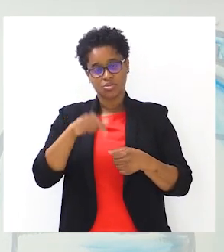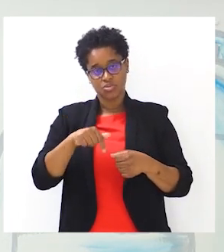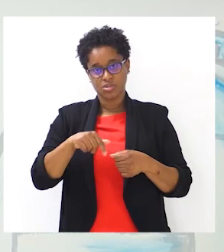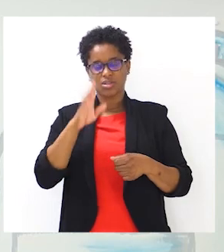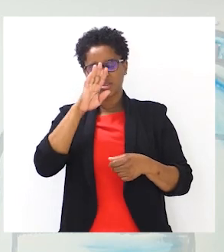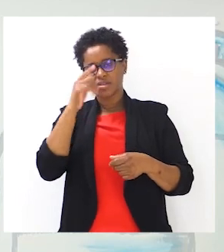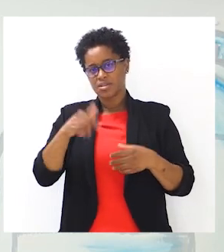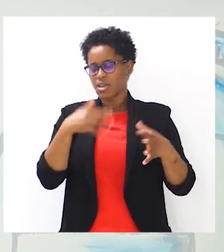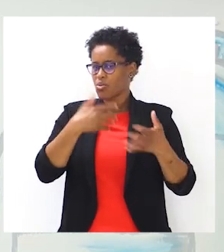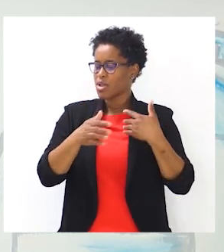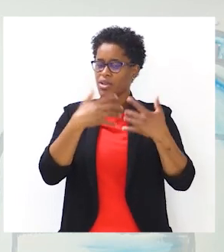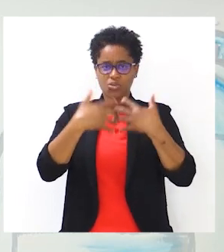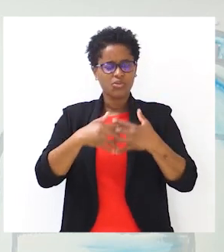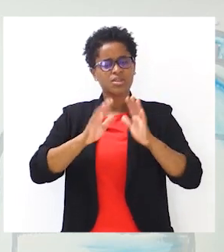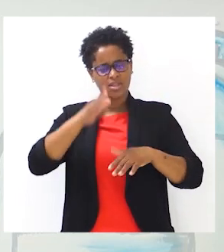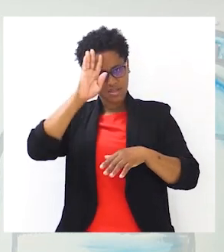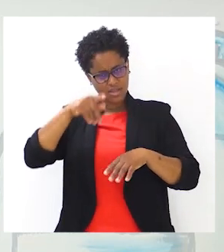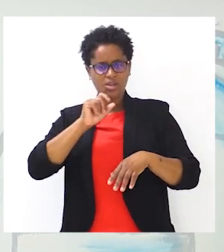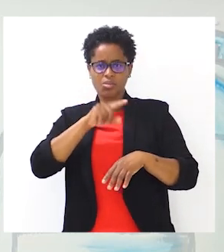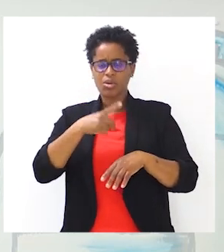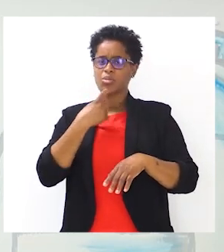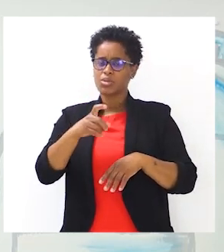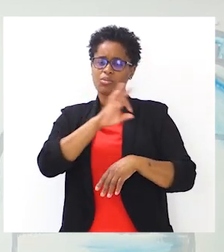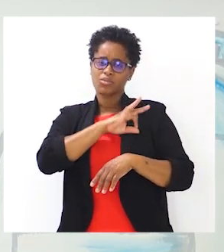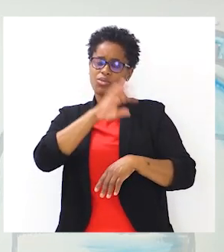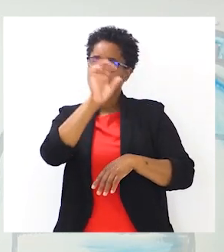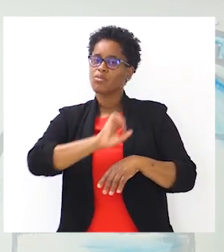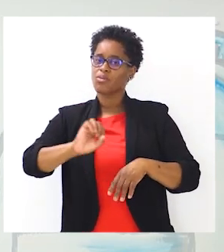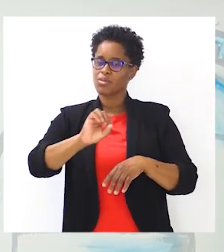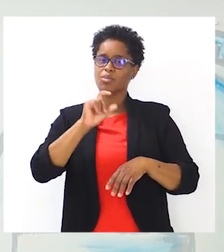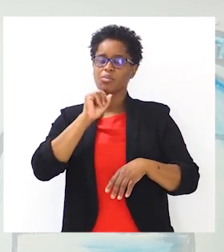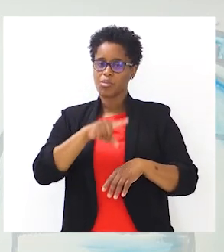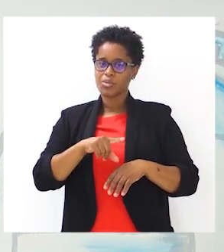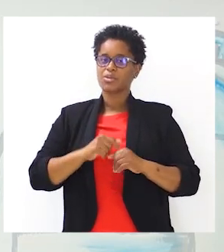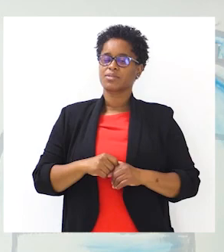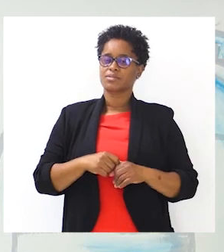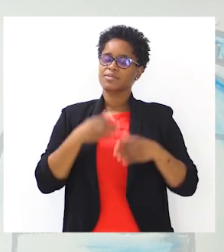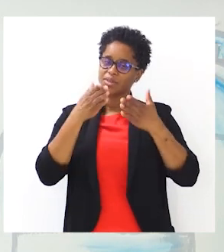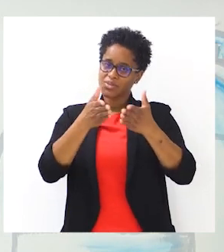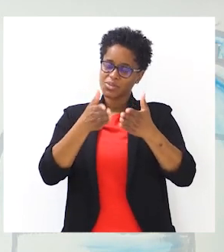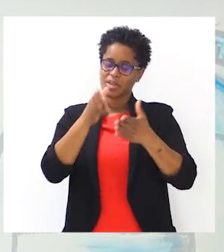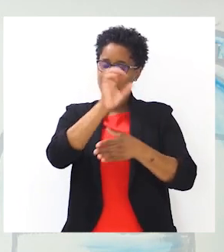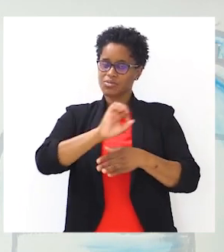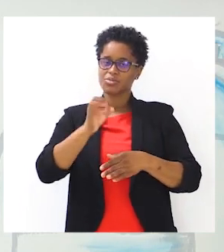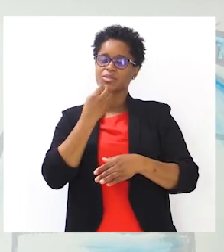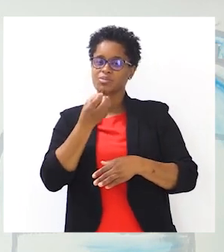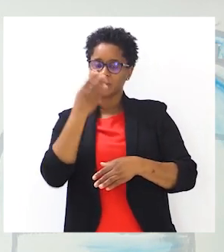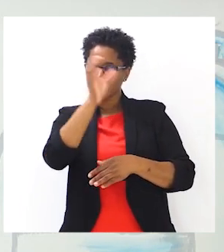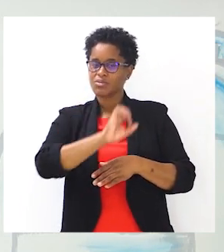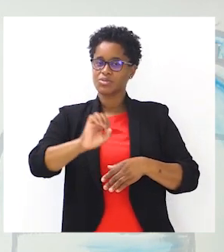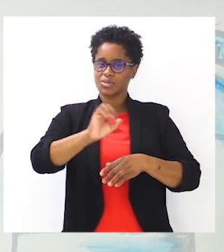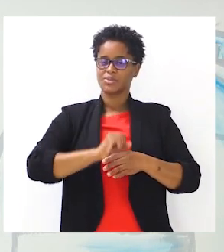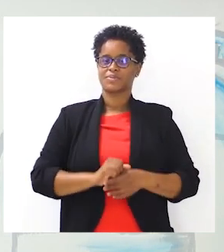dúvidas, já sabem que podem consultar os vossos professores para poder vos esclarecer, para poderem